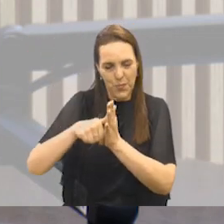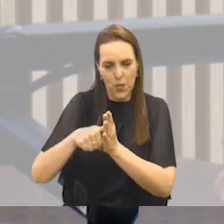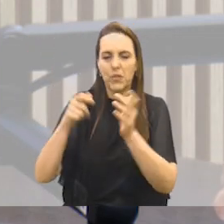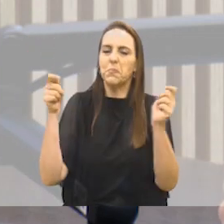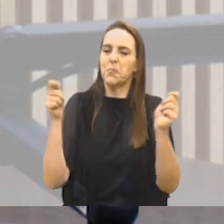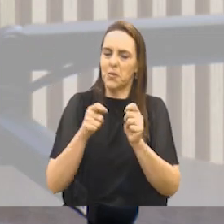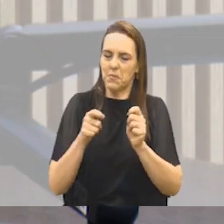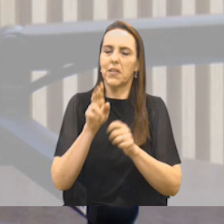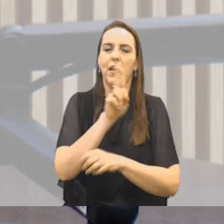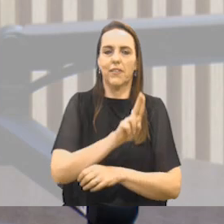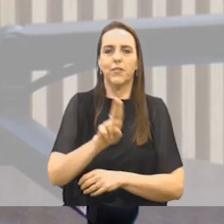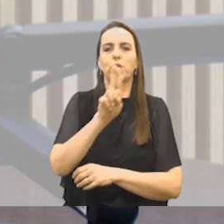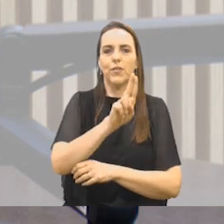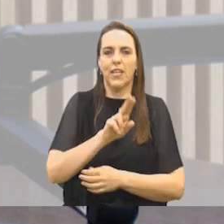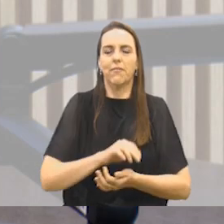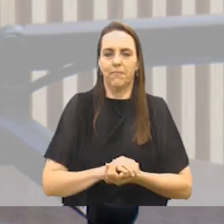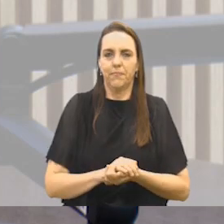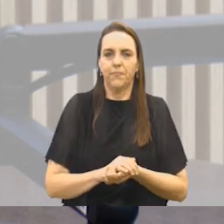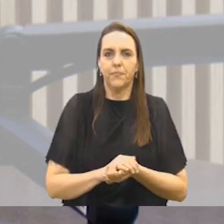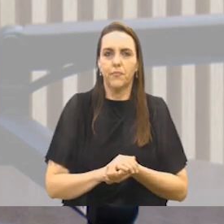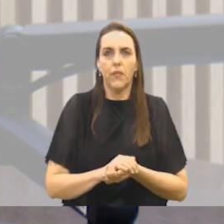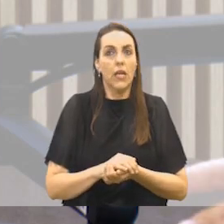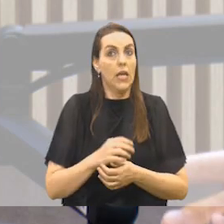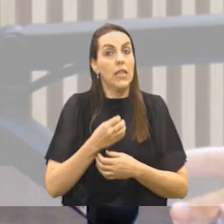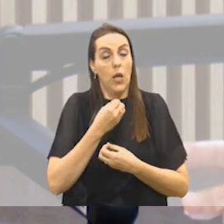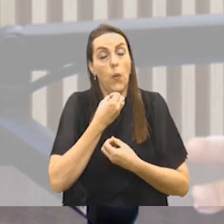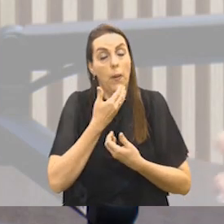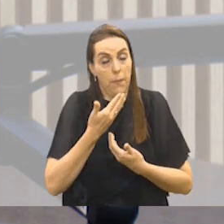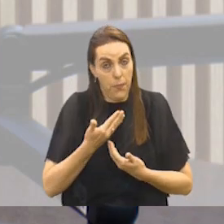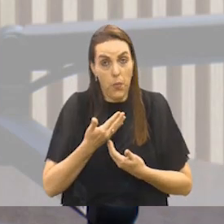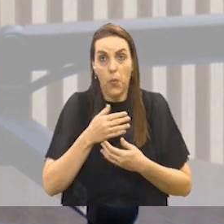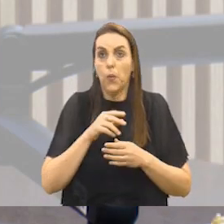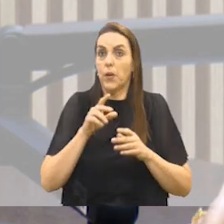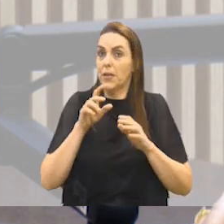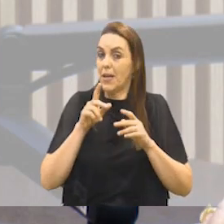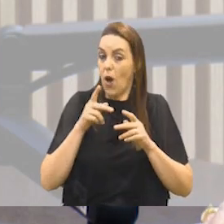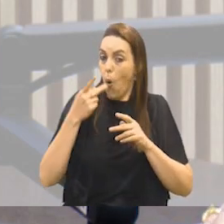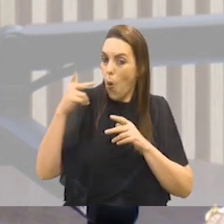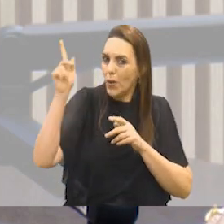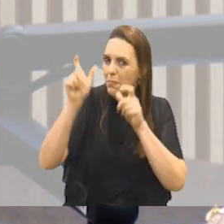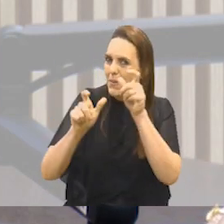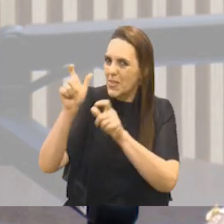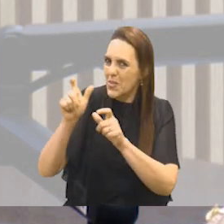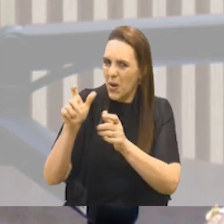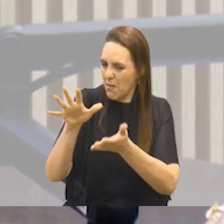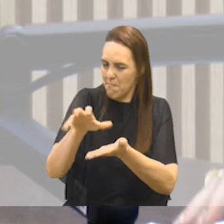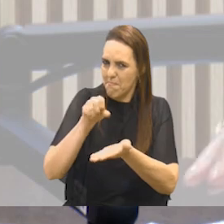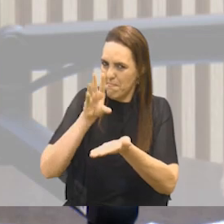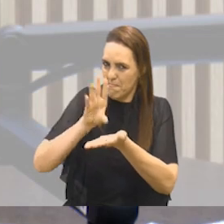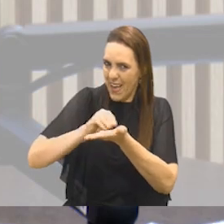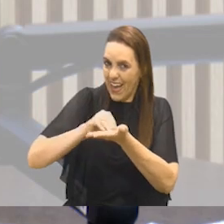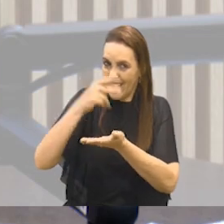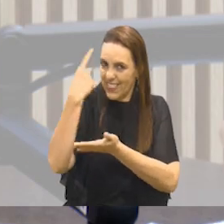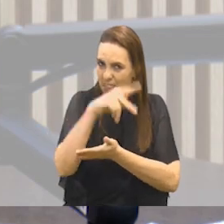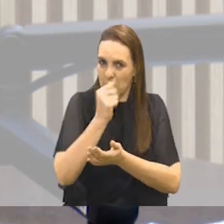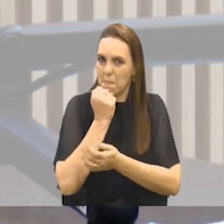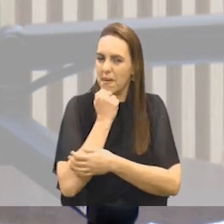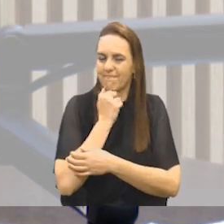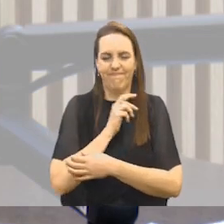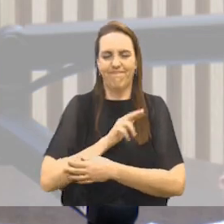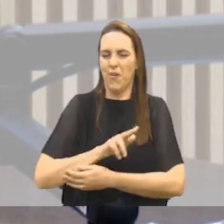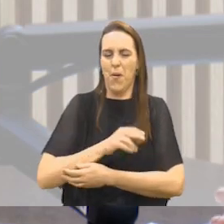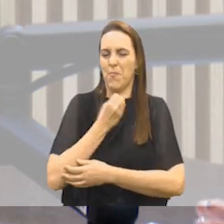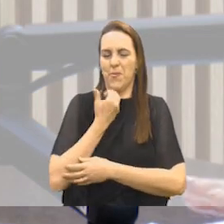E a partir daí, eles estão aptos a serem usados. E não é bom que as pessoas peguem os teus cristais, porque o